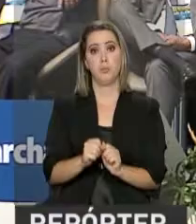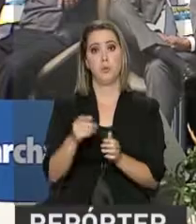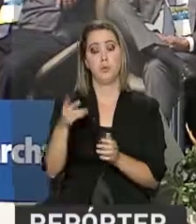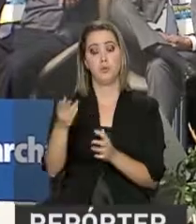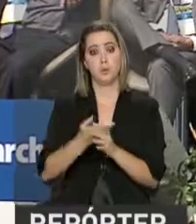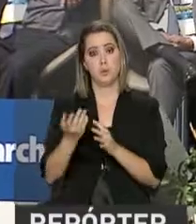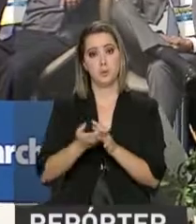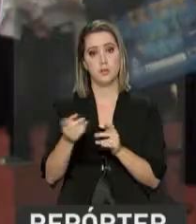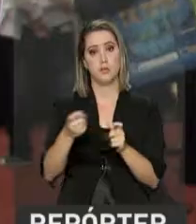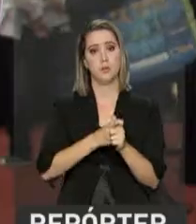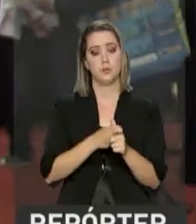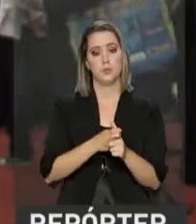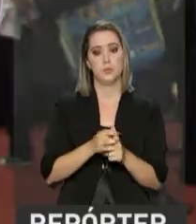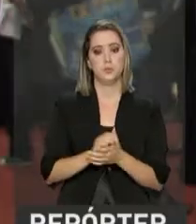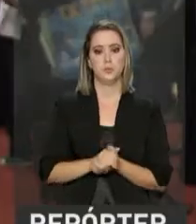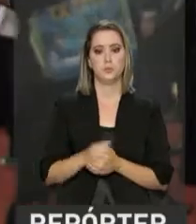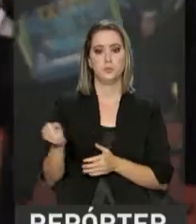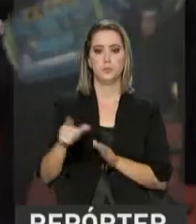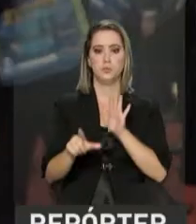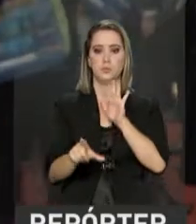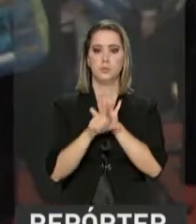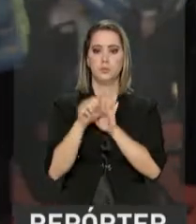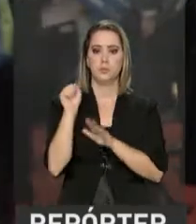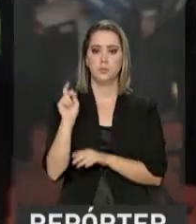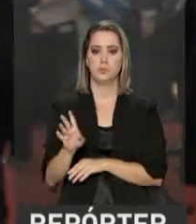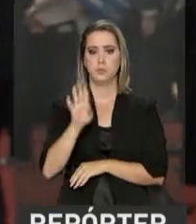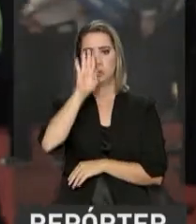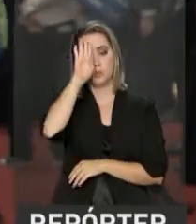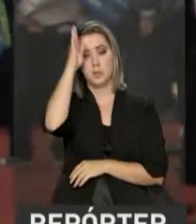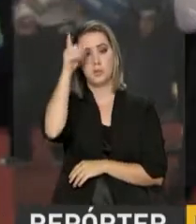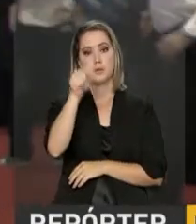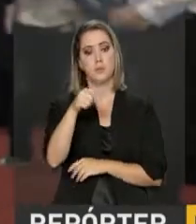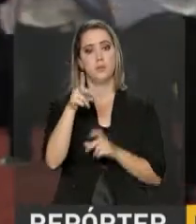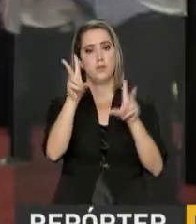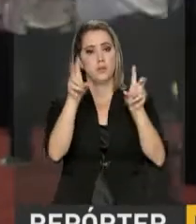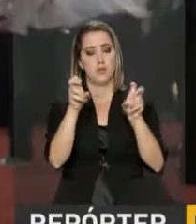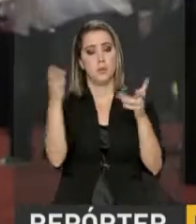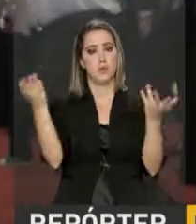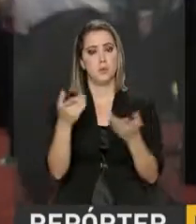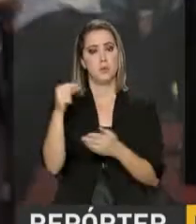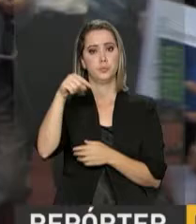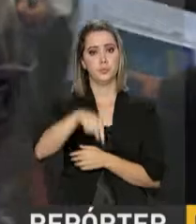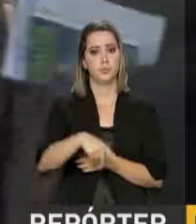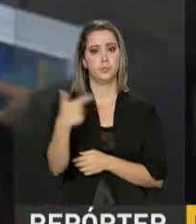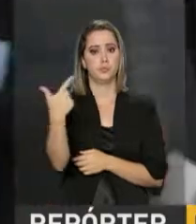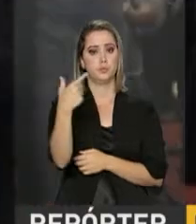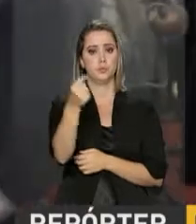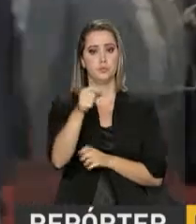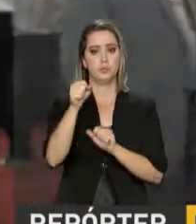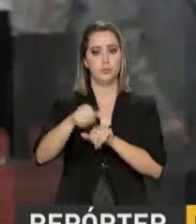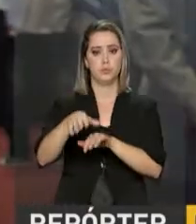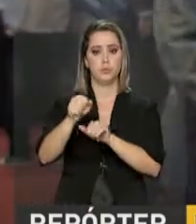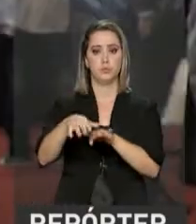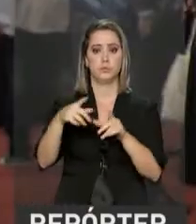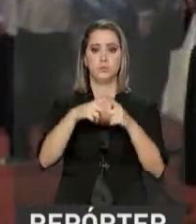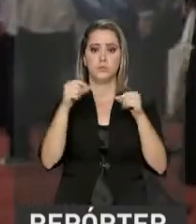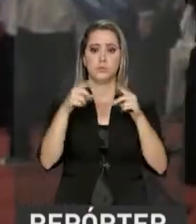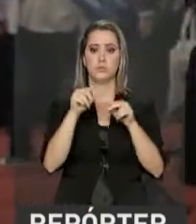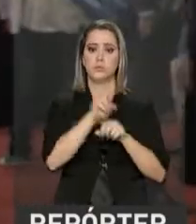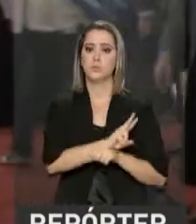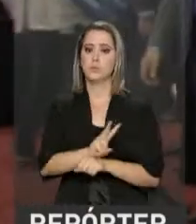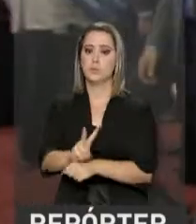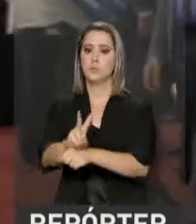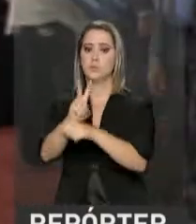dívidas previdenciárias. A reforma da Previdência foi um dos principais assuntos tratados aqui na 20ª Marcha à Brasília em defesa